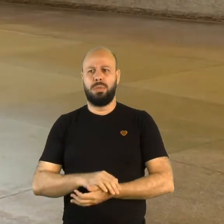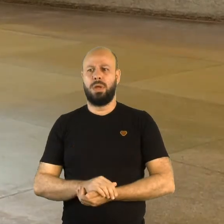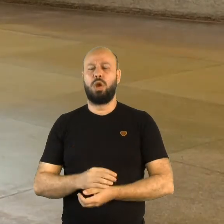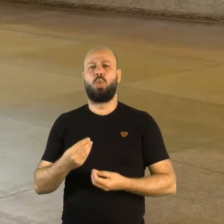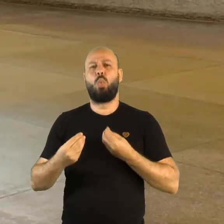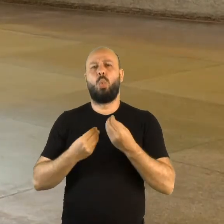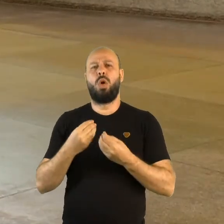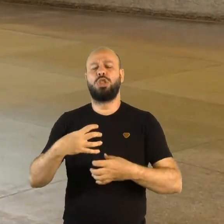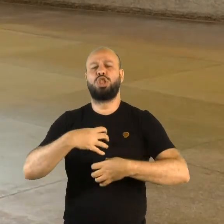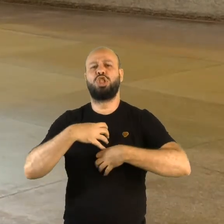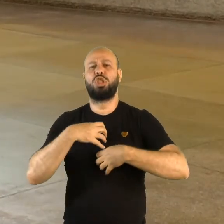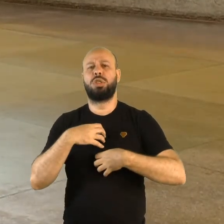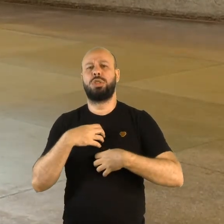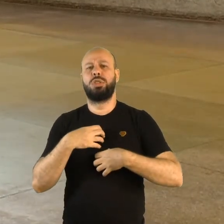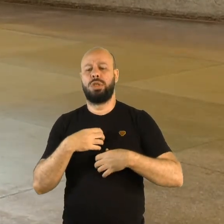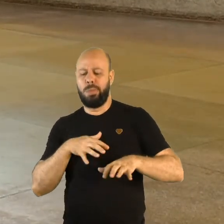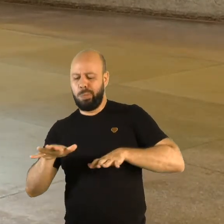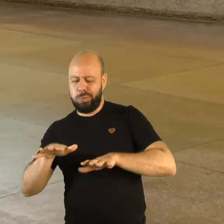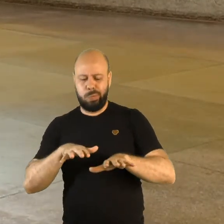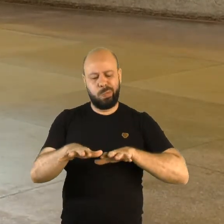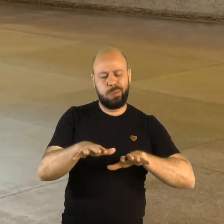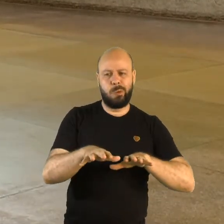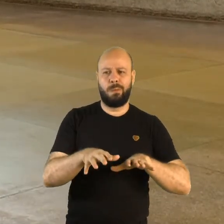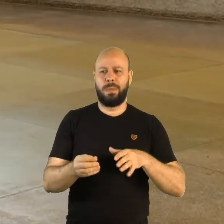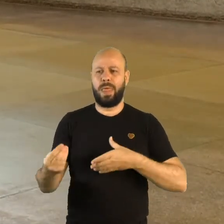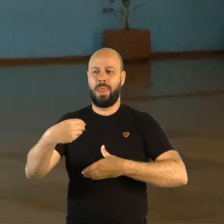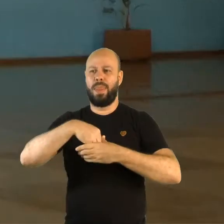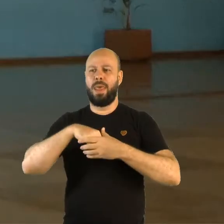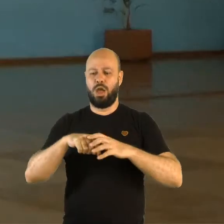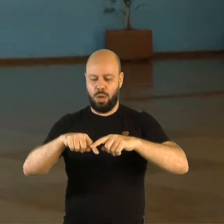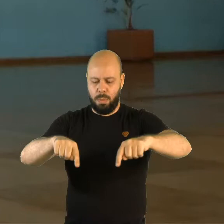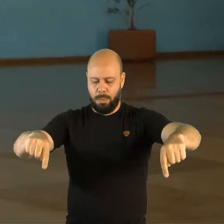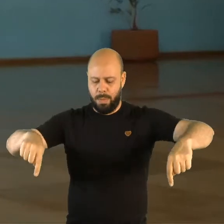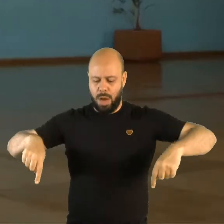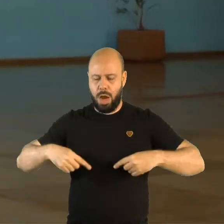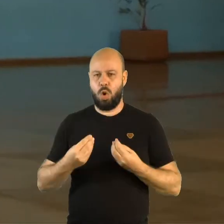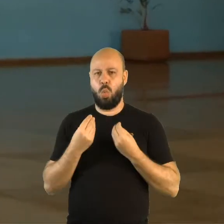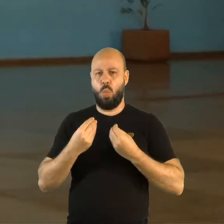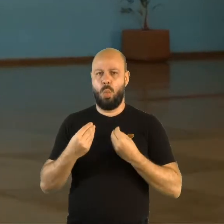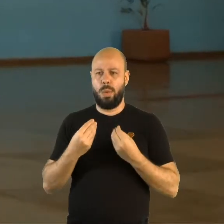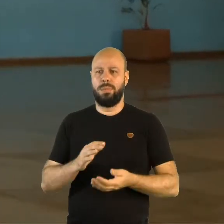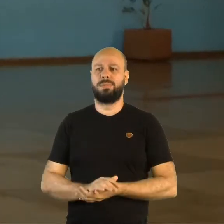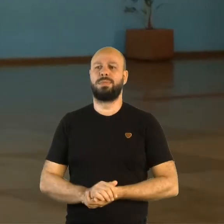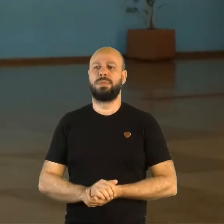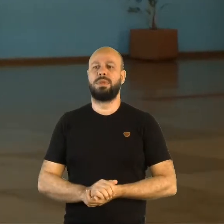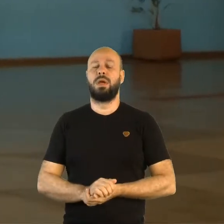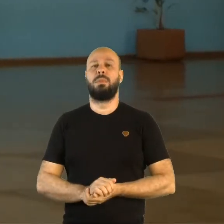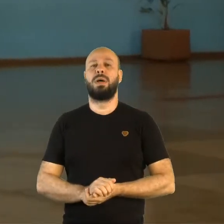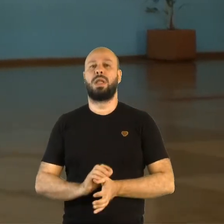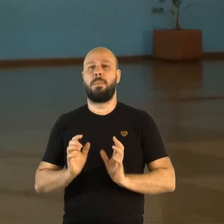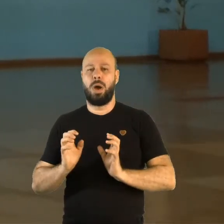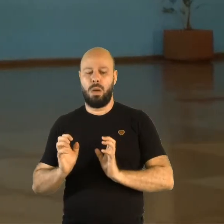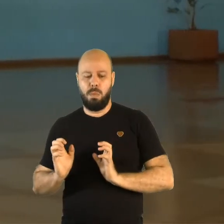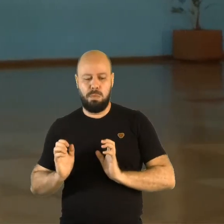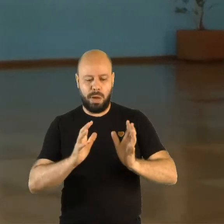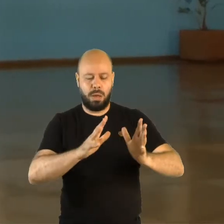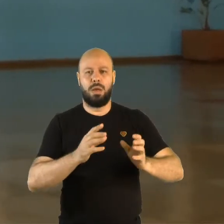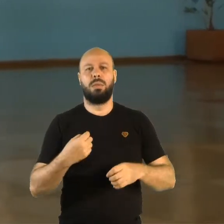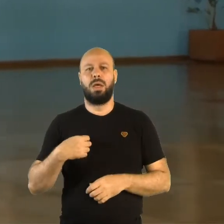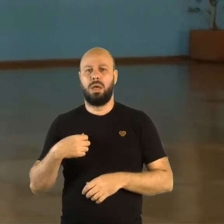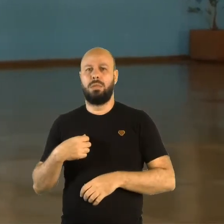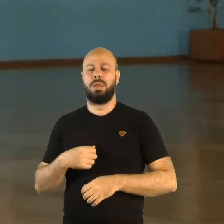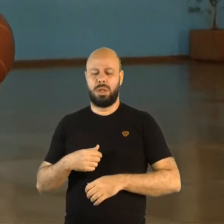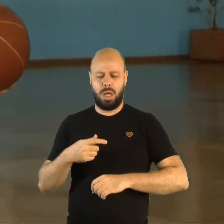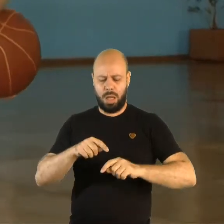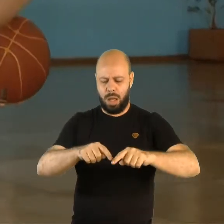as formas que a gente tem se desloque o centro da quadra de basquete dentro do jogo de basquete de fazer a transição da